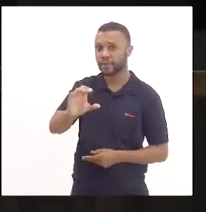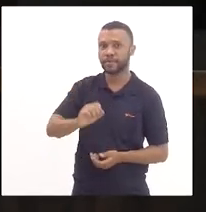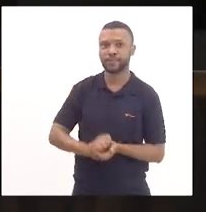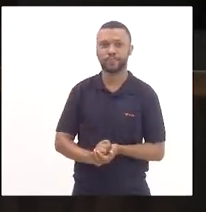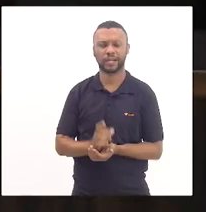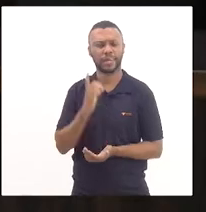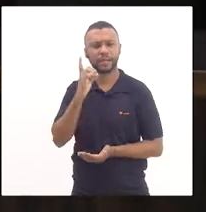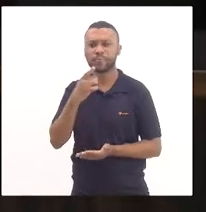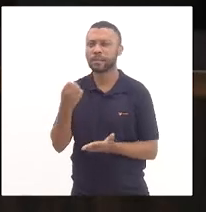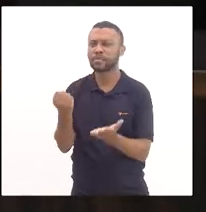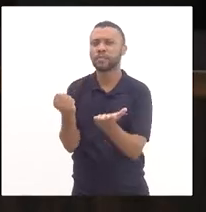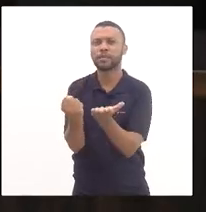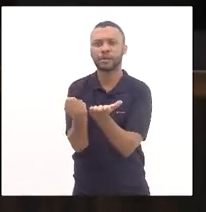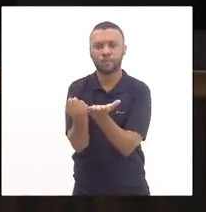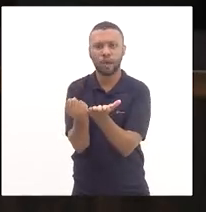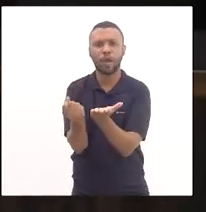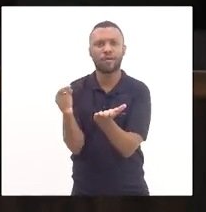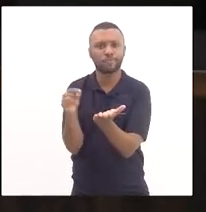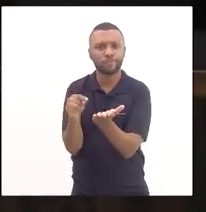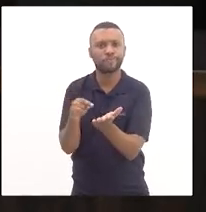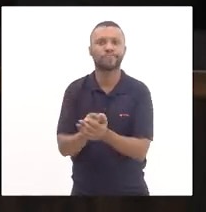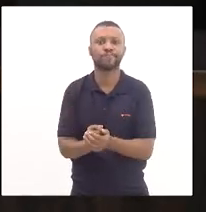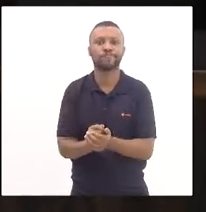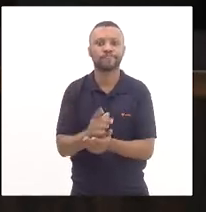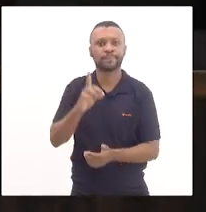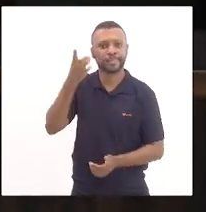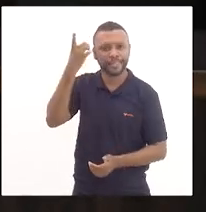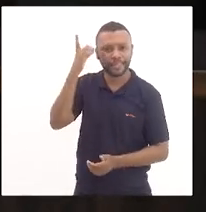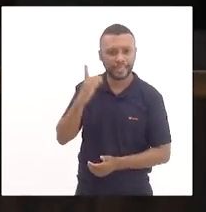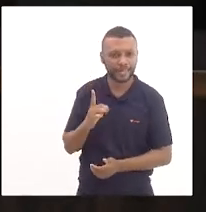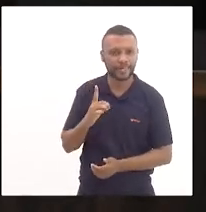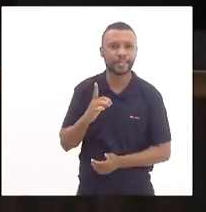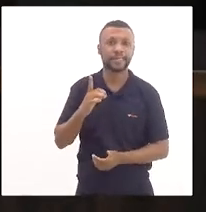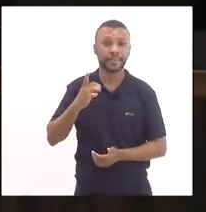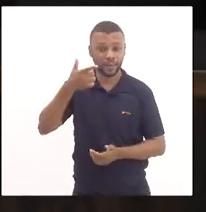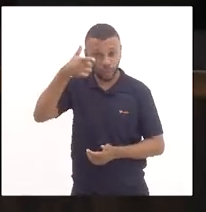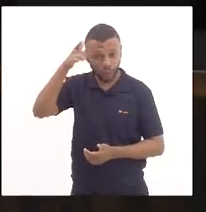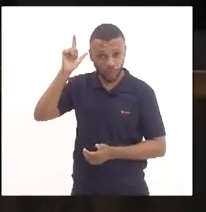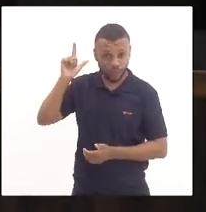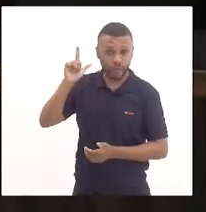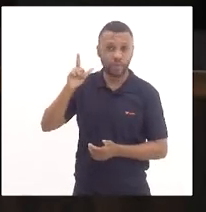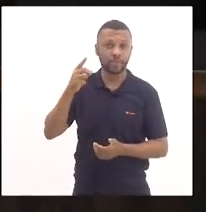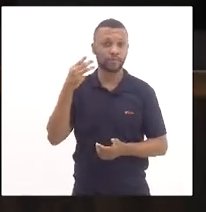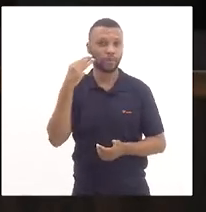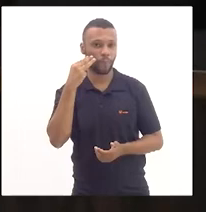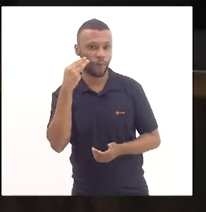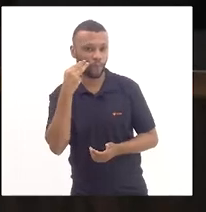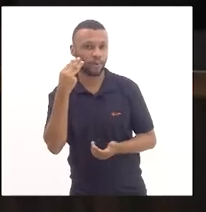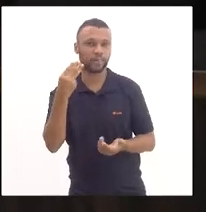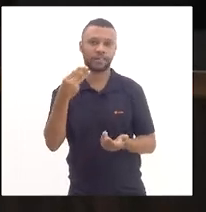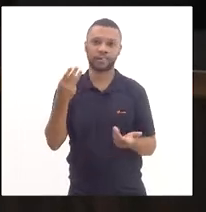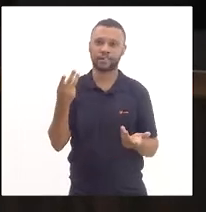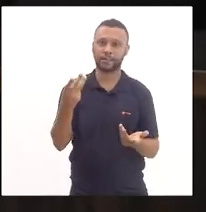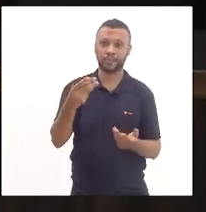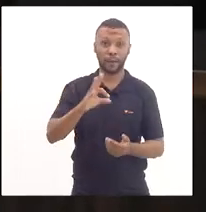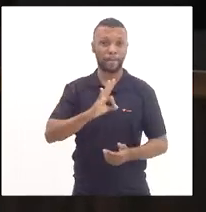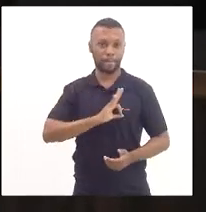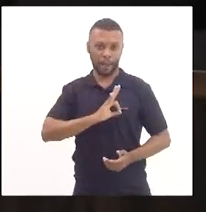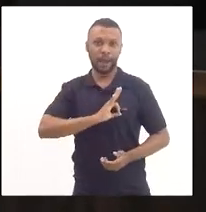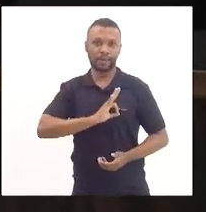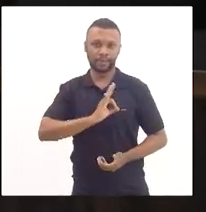Samuel Malafaia, deputada Dani, deputado Luiz Paulo, deputada Mônica, deputada Marta